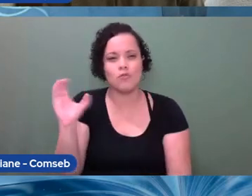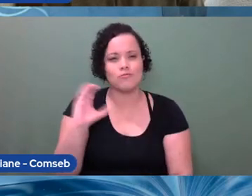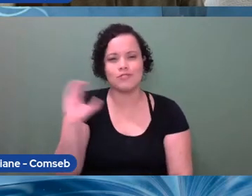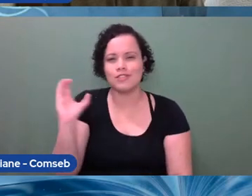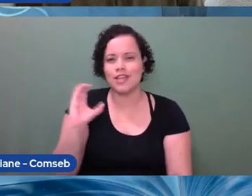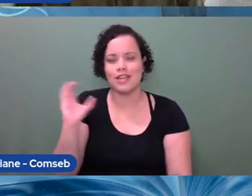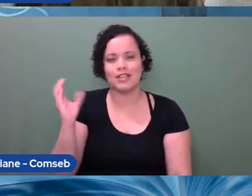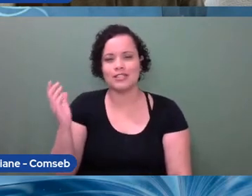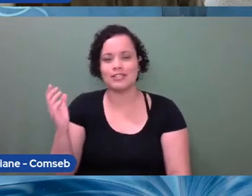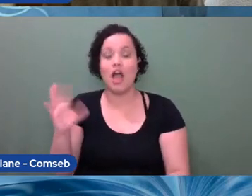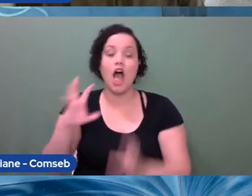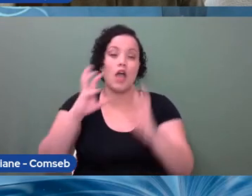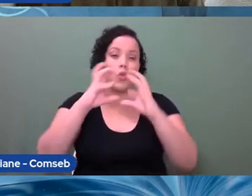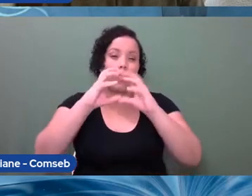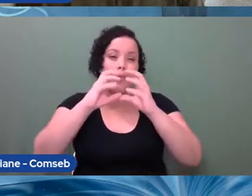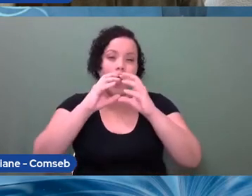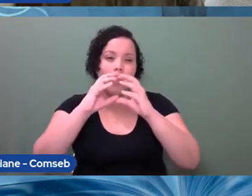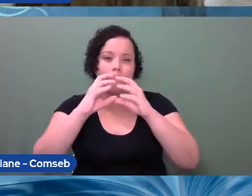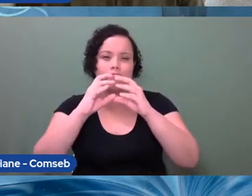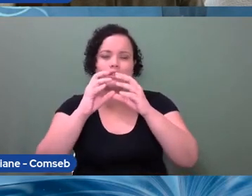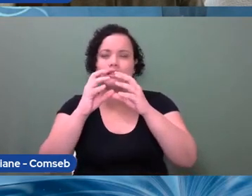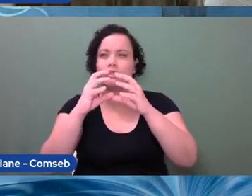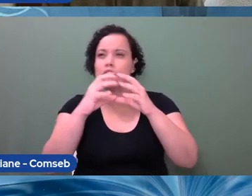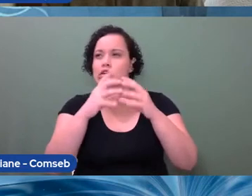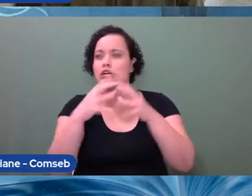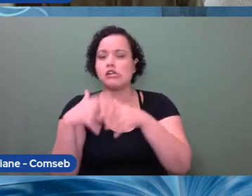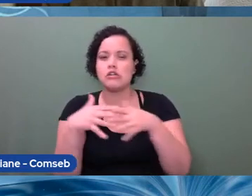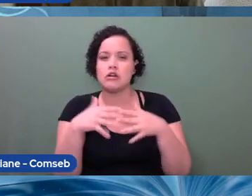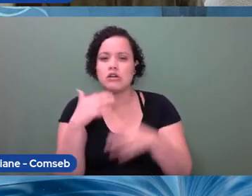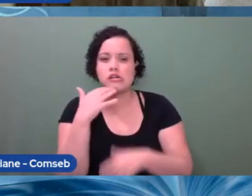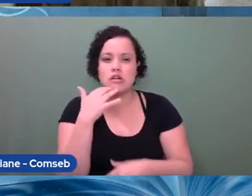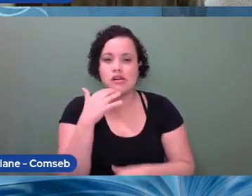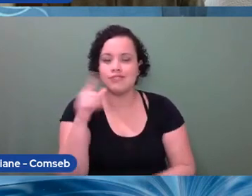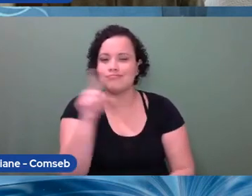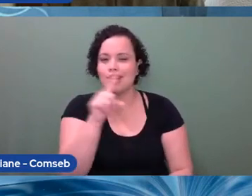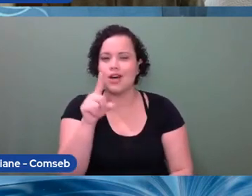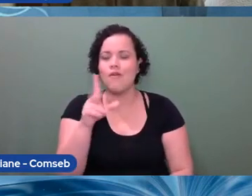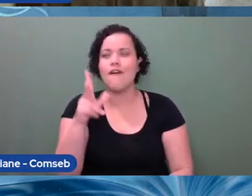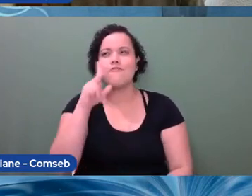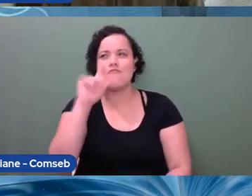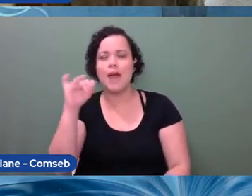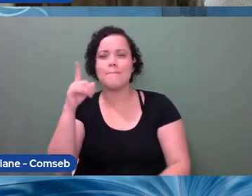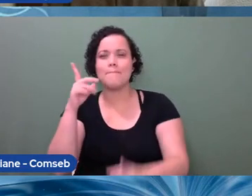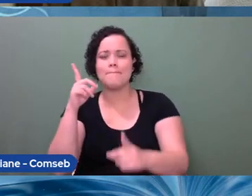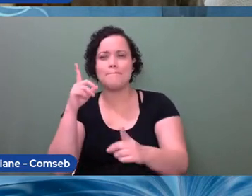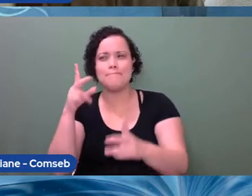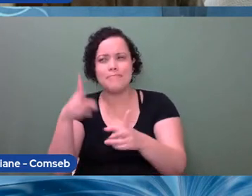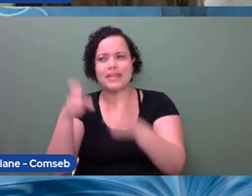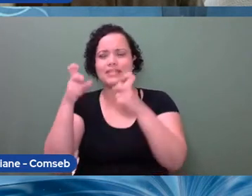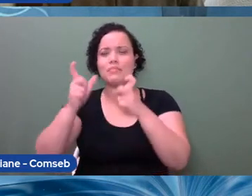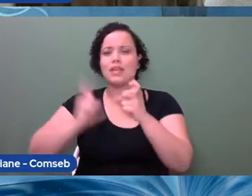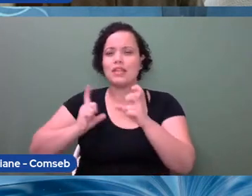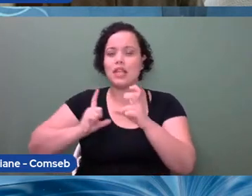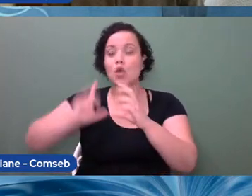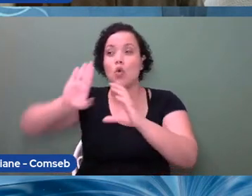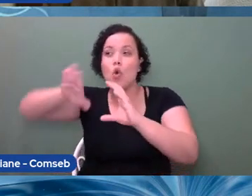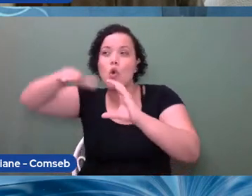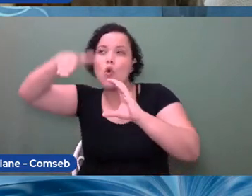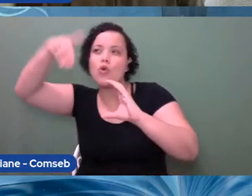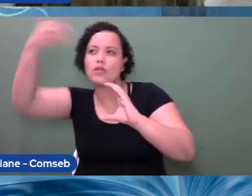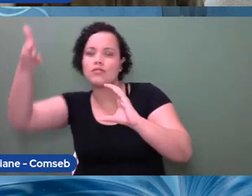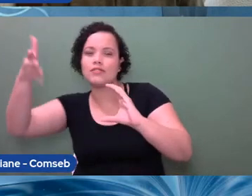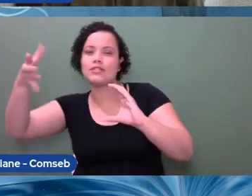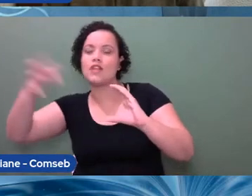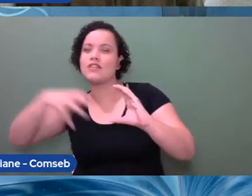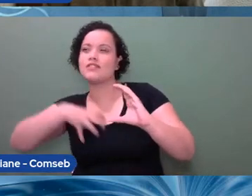da máquina cerebral. E vão, portanto, encontrar agentes externos indicando a presença